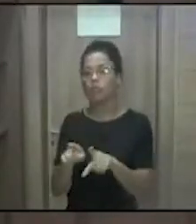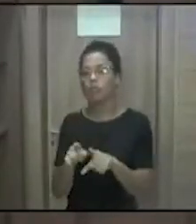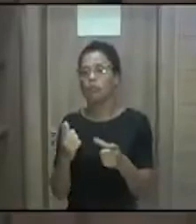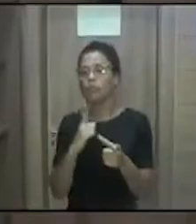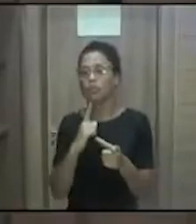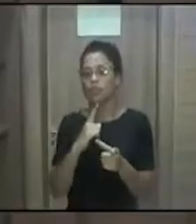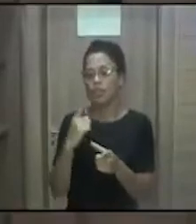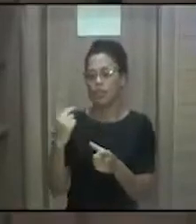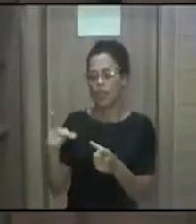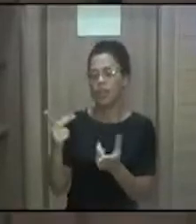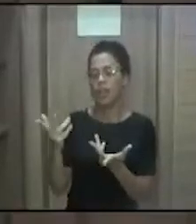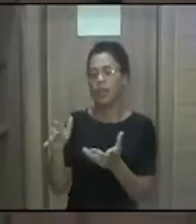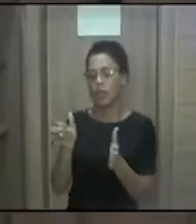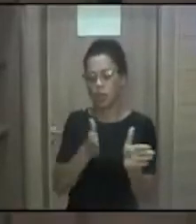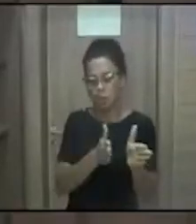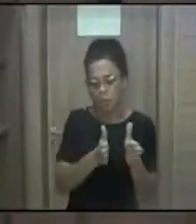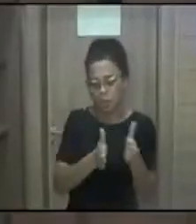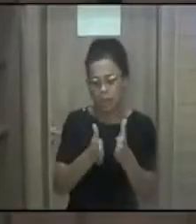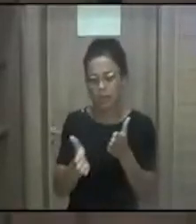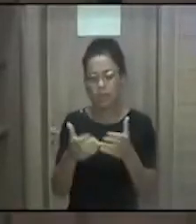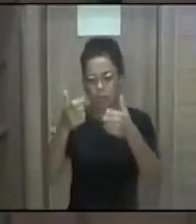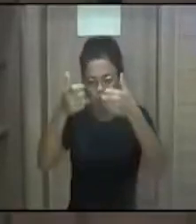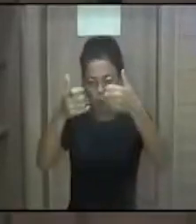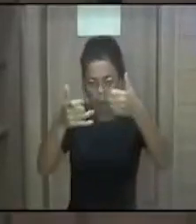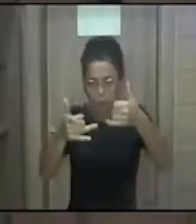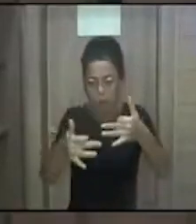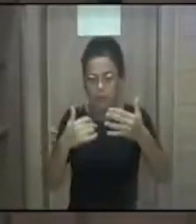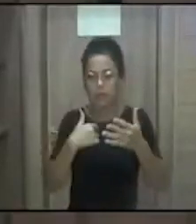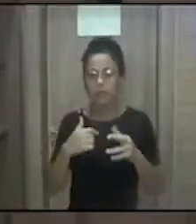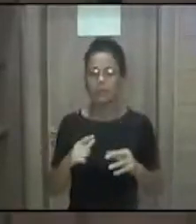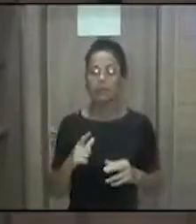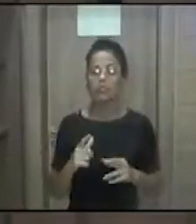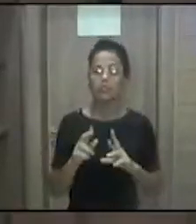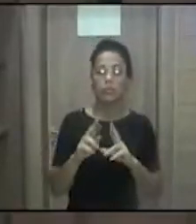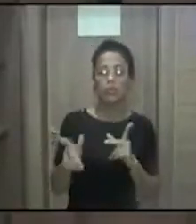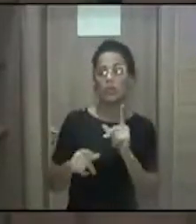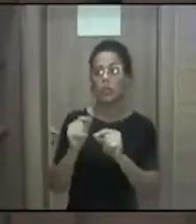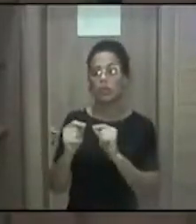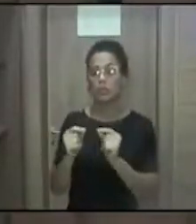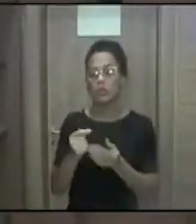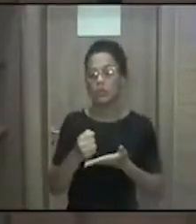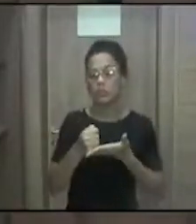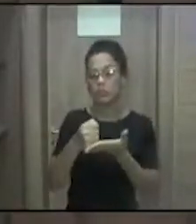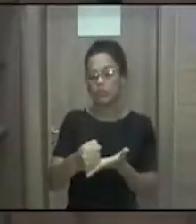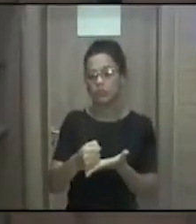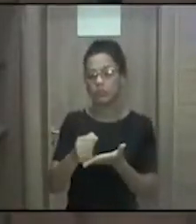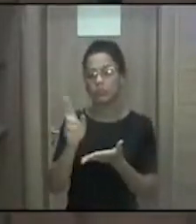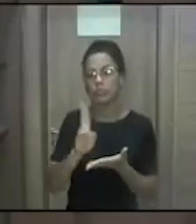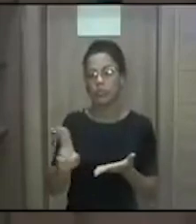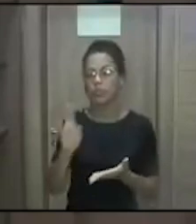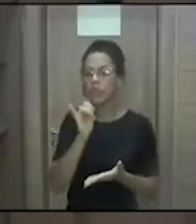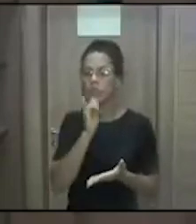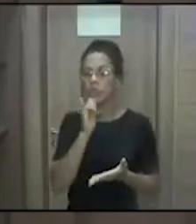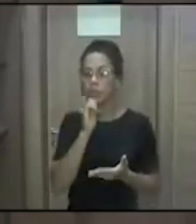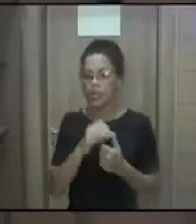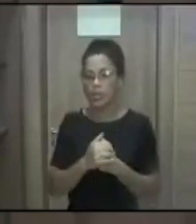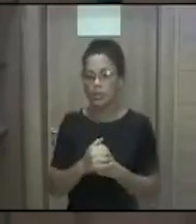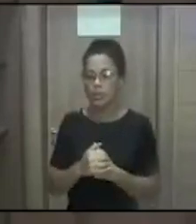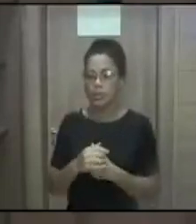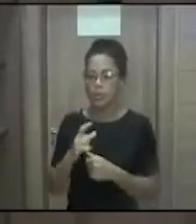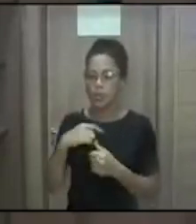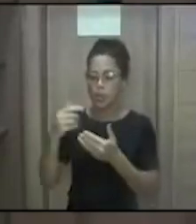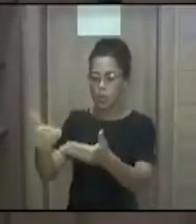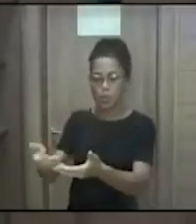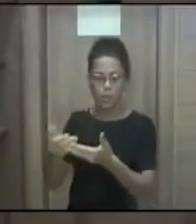redução da pobreza, naquele período histórico, né? A diferença entre entrega e uso e oferta e utilização, que, como eu apontei, eu posso até receber